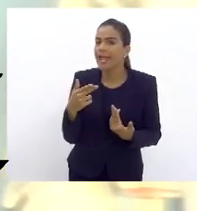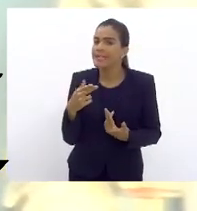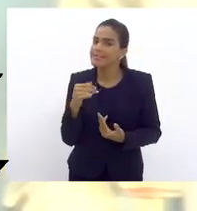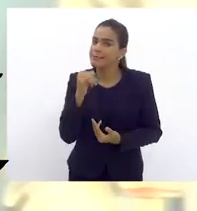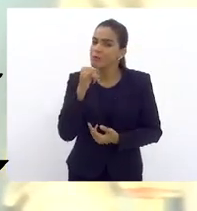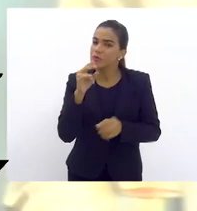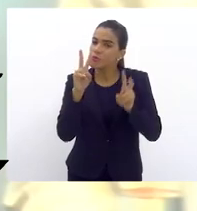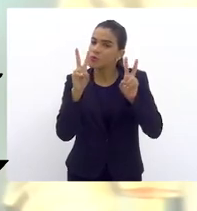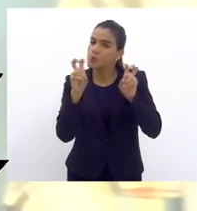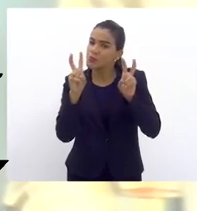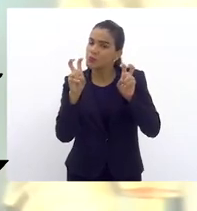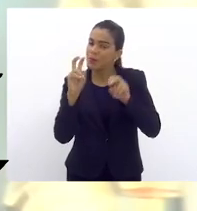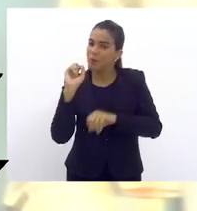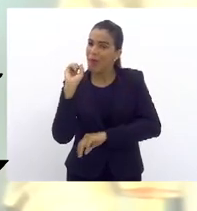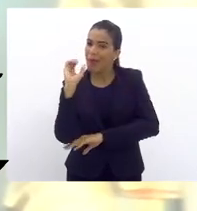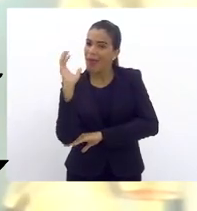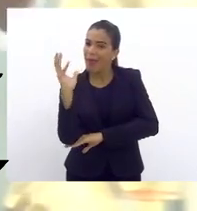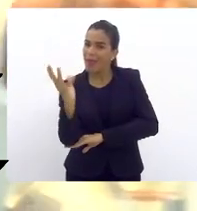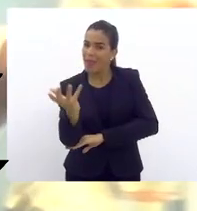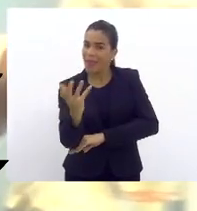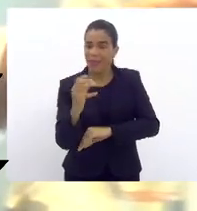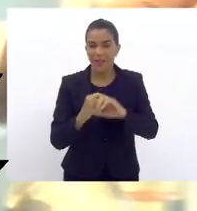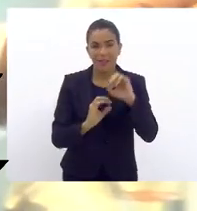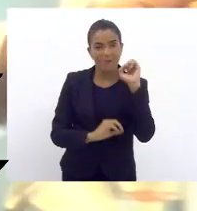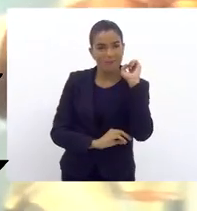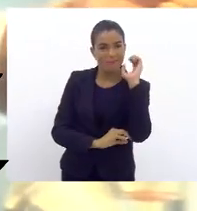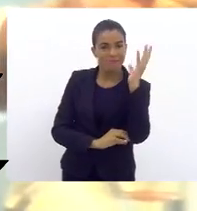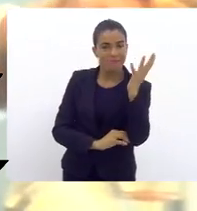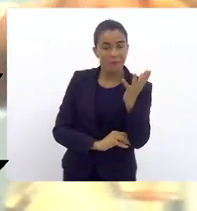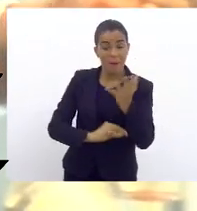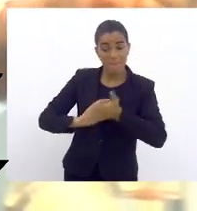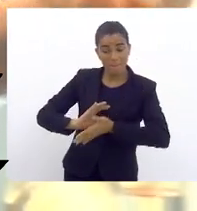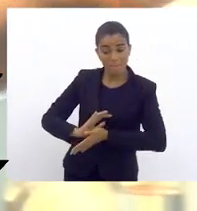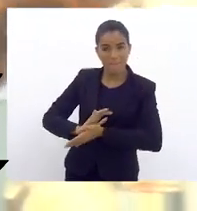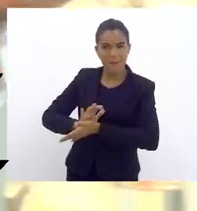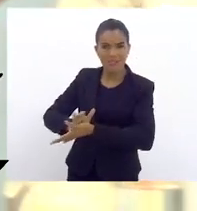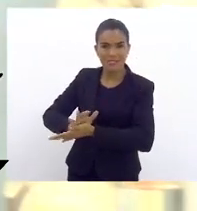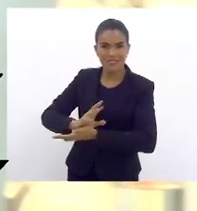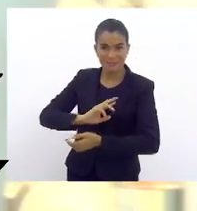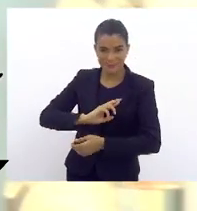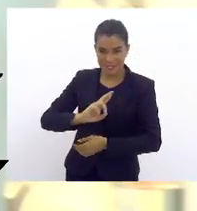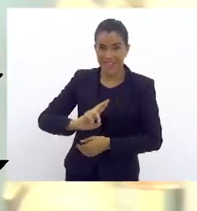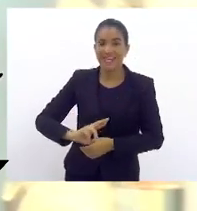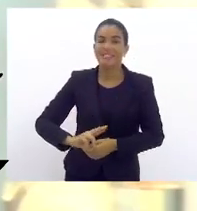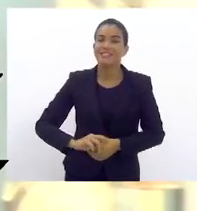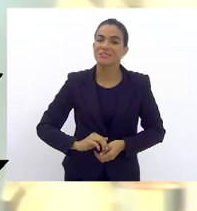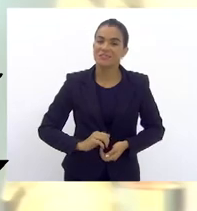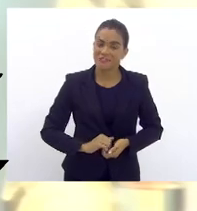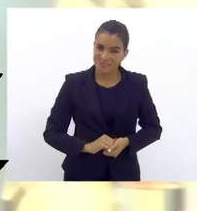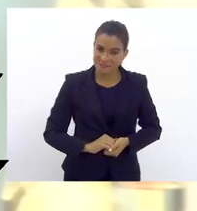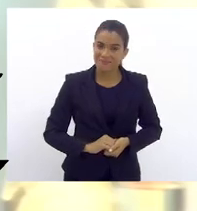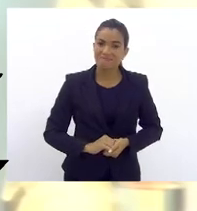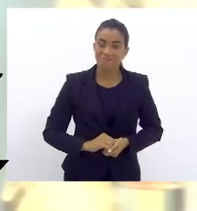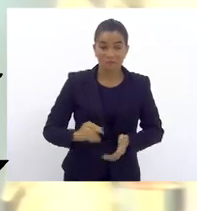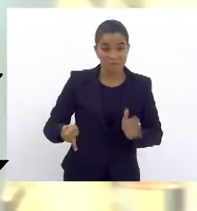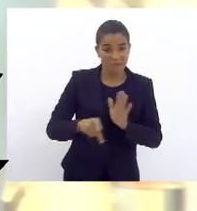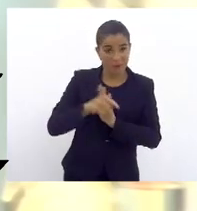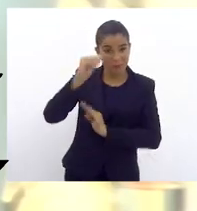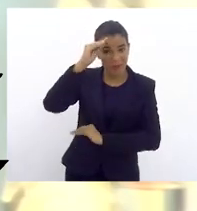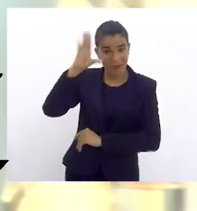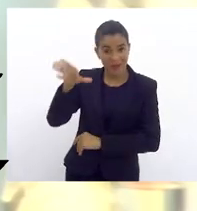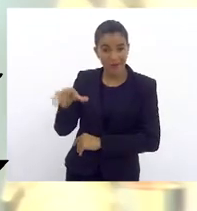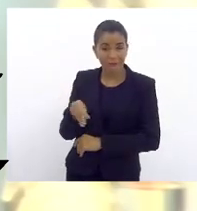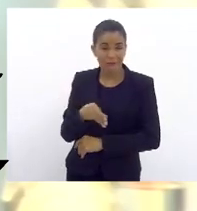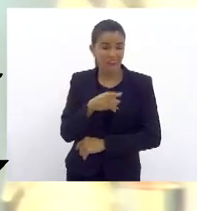ecológica para discriminar mais ainda as religiões de matriz africana que